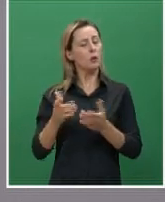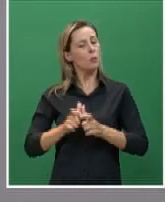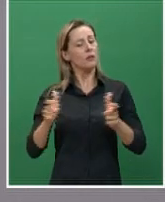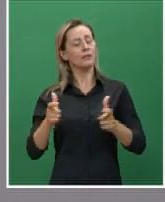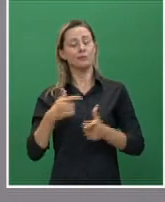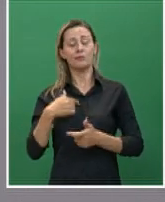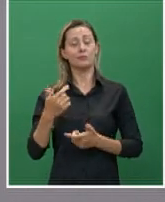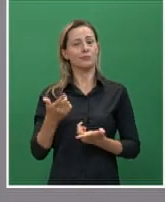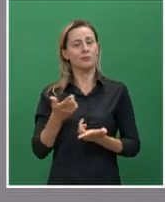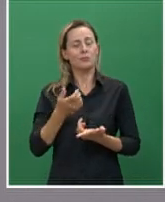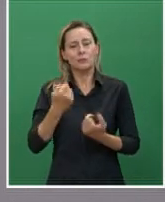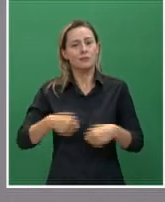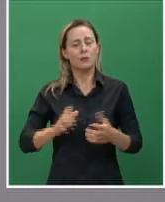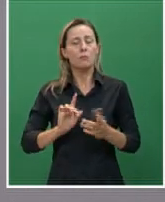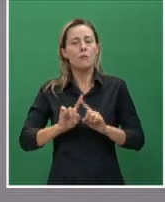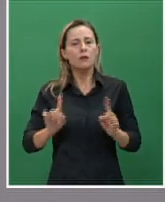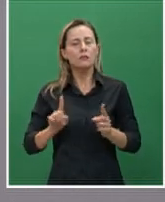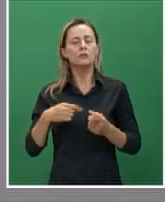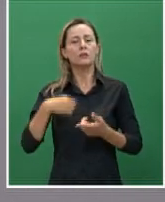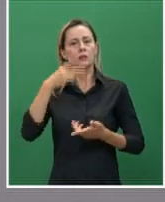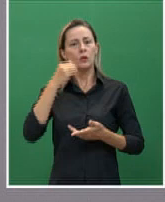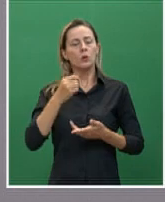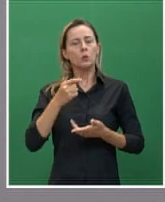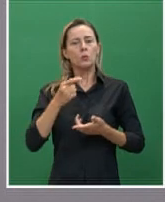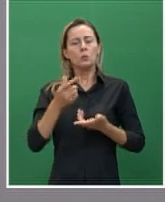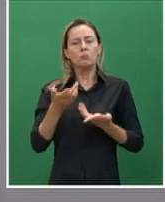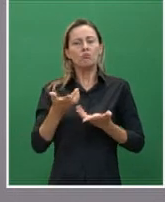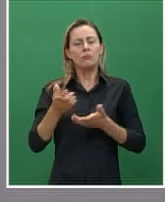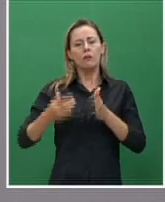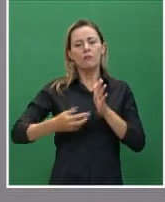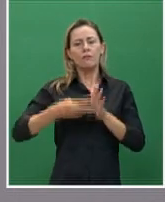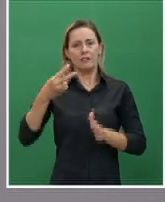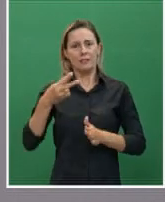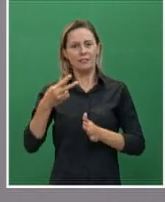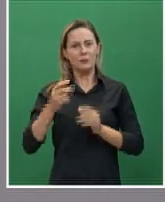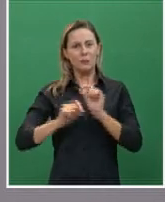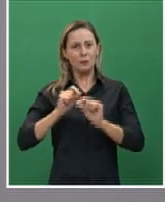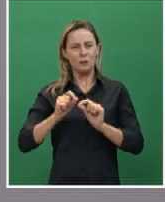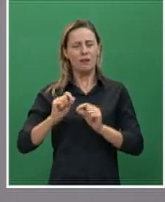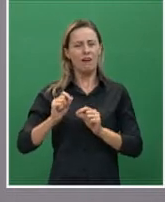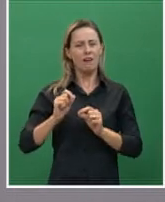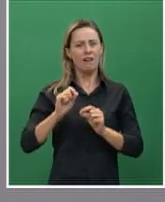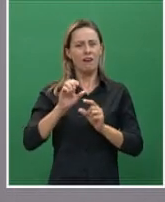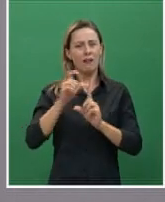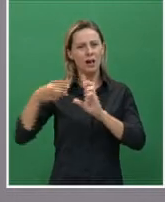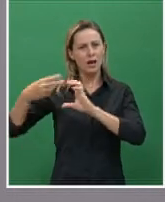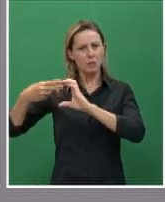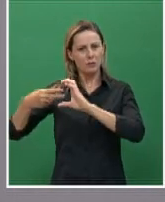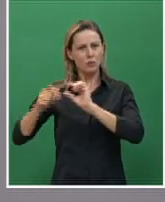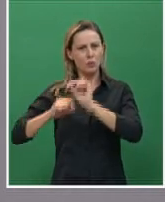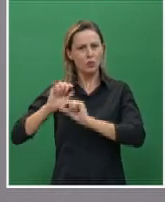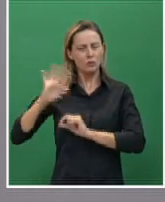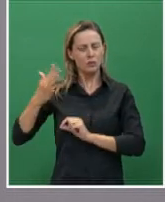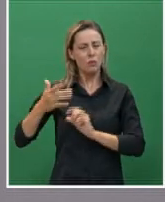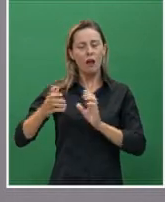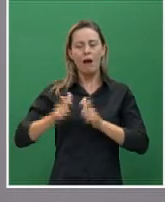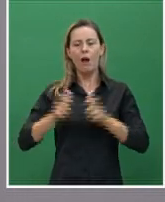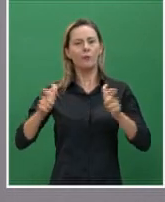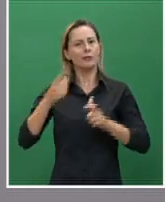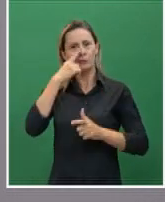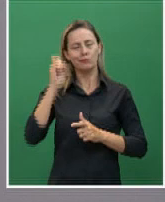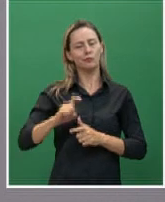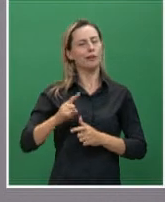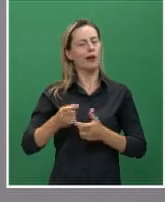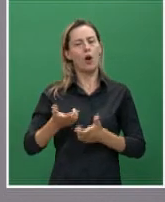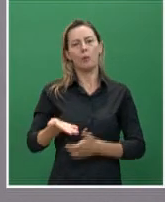mas infelizmente com o prefeito Napoleão de quem o Mário foi vice e com ele na Câmara de Vereadores que nós temos um aumento brutal da taxa de lixo